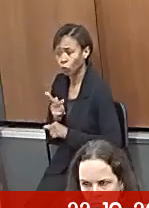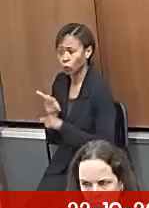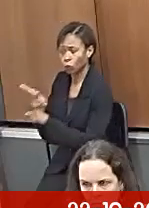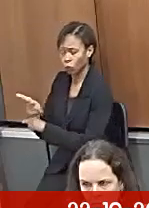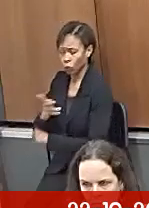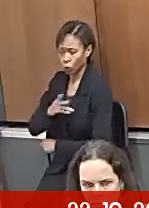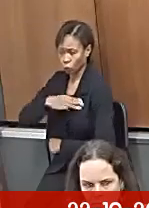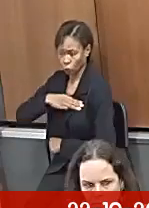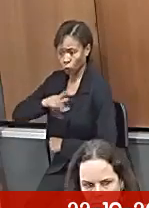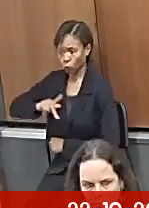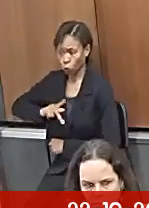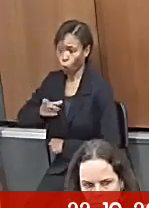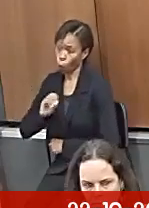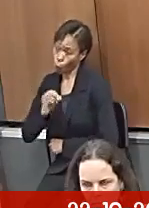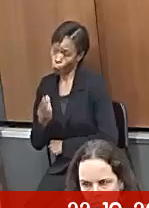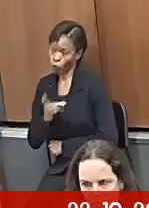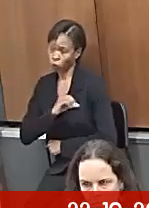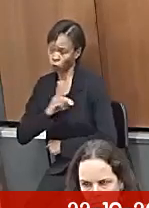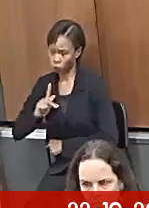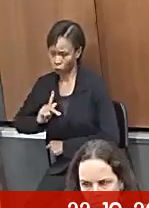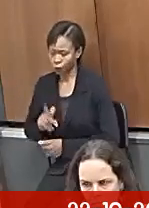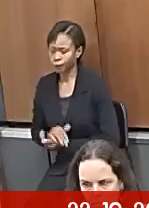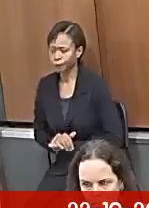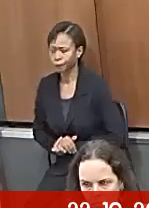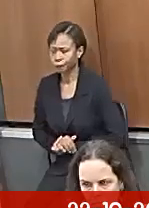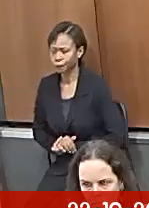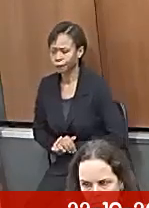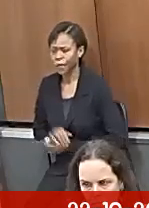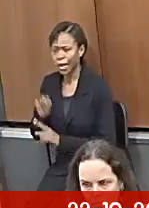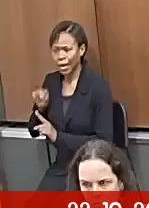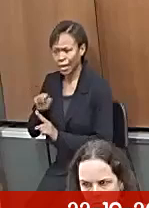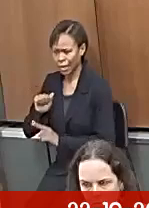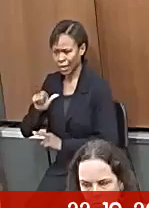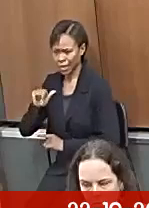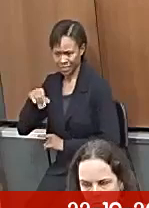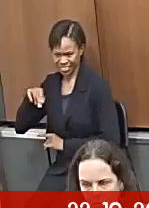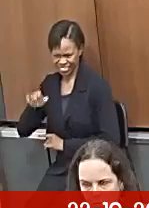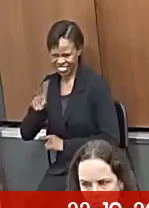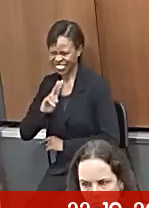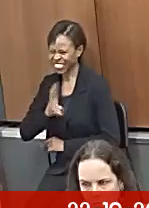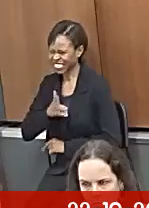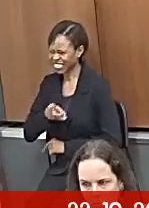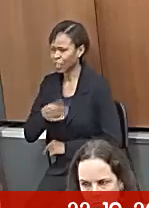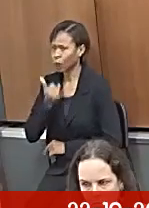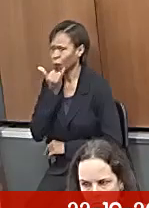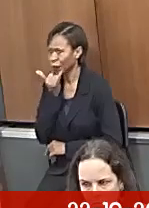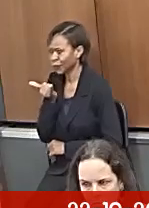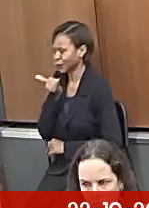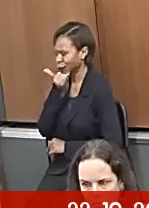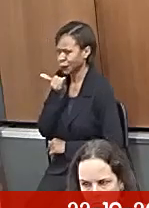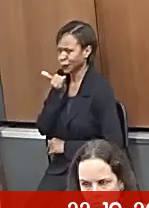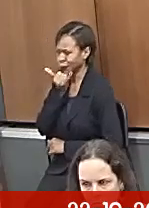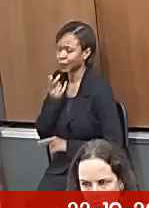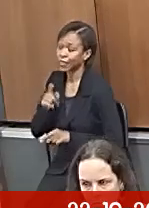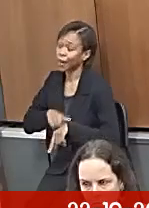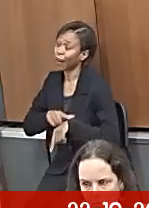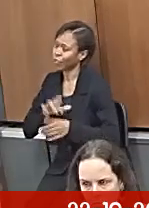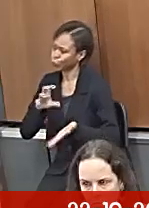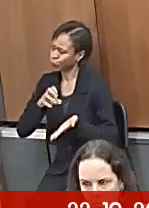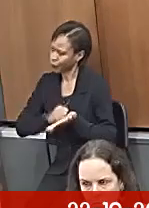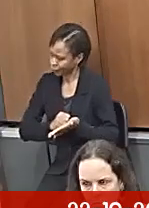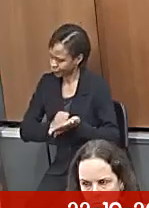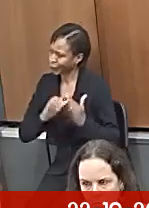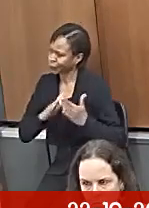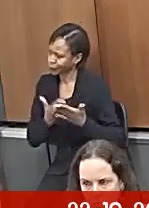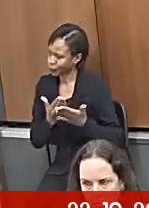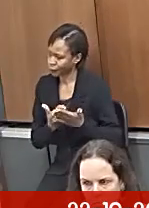a Defensoria Pública. A Aline conta que já ouviu todo tipo de desculpa na hora de matricular o filho. Primeiro porque não é negado,